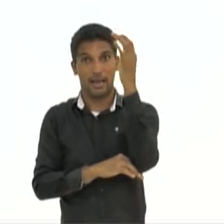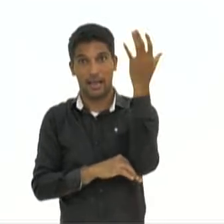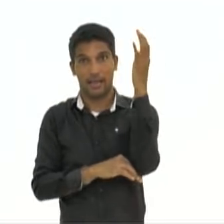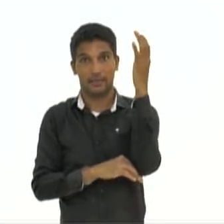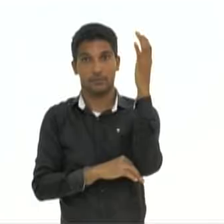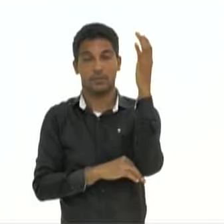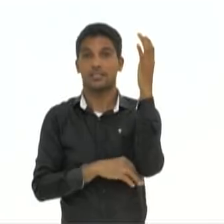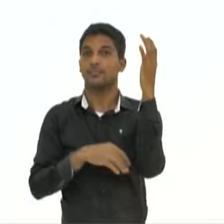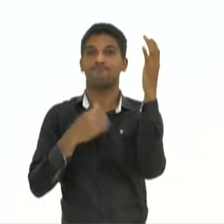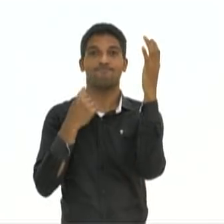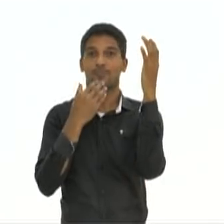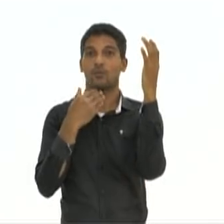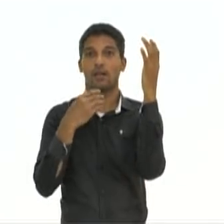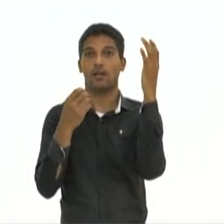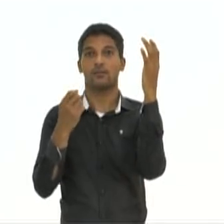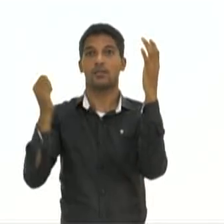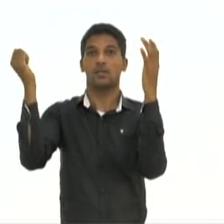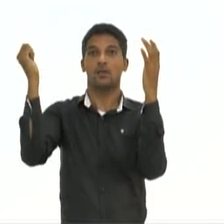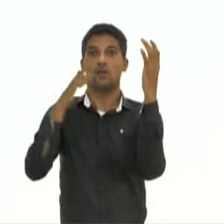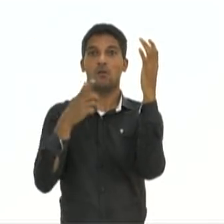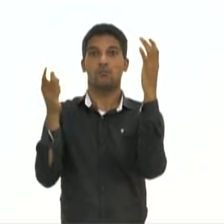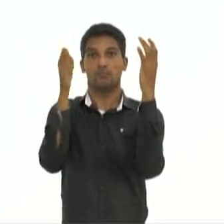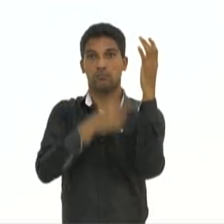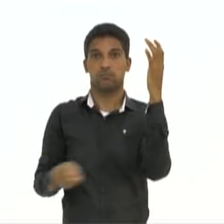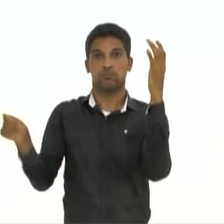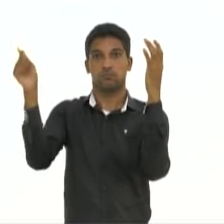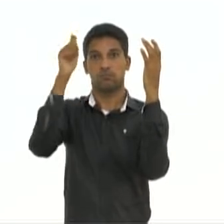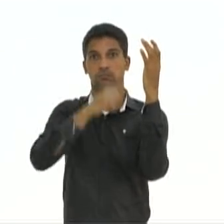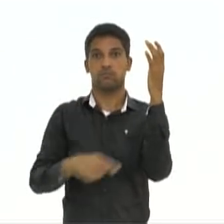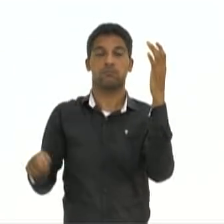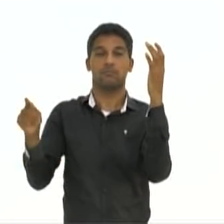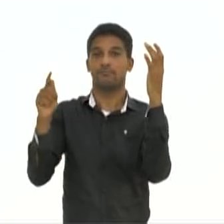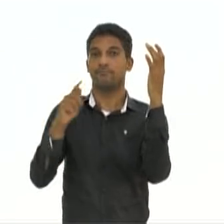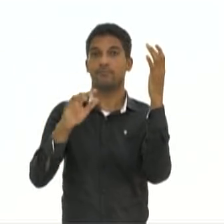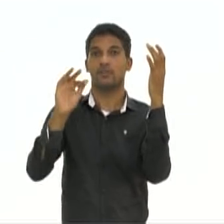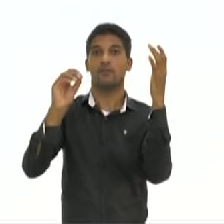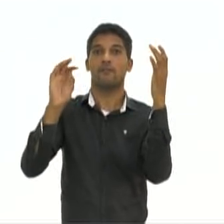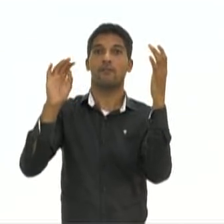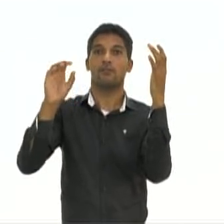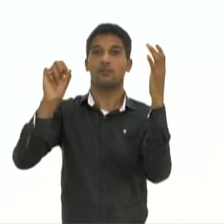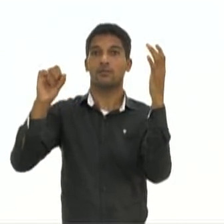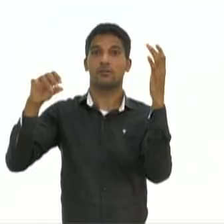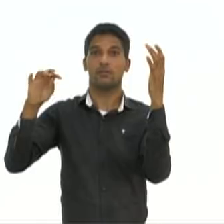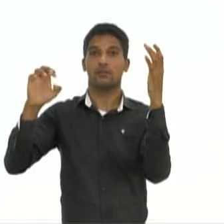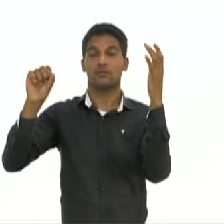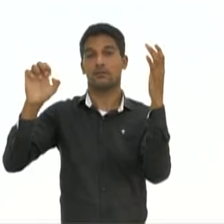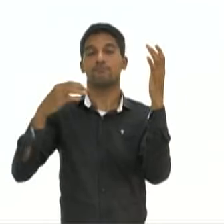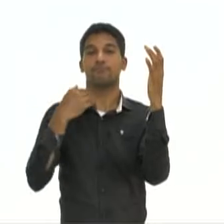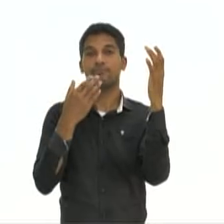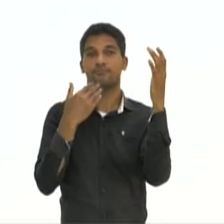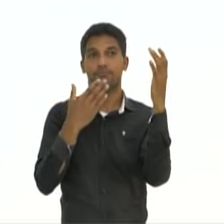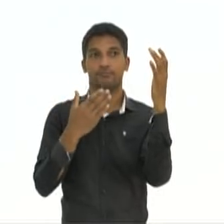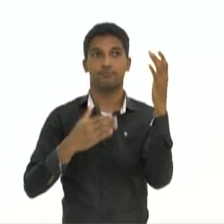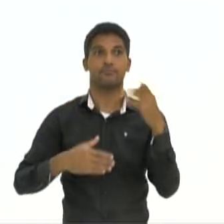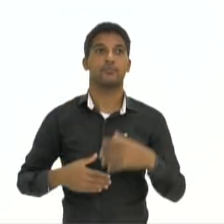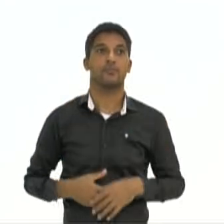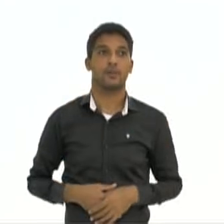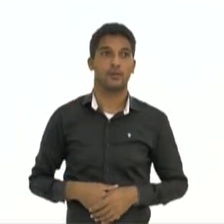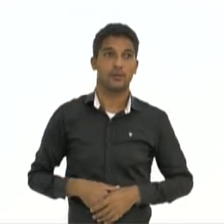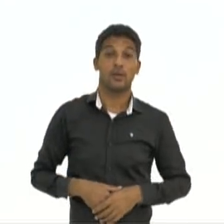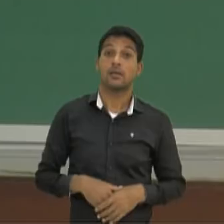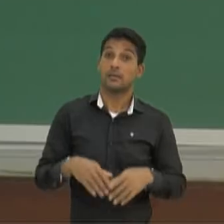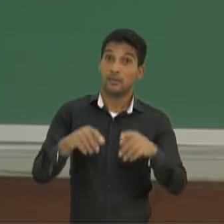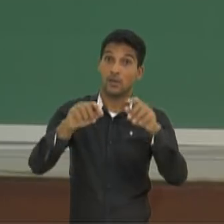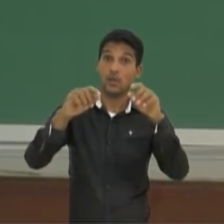podiam fazer locução verbal e tinham, né? A gente tem ali que podiam fazer, embora sejam dois verbos, a gente considera